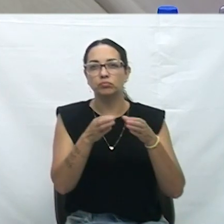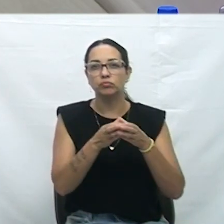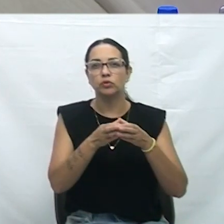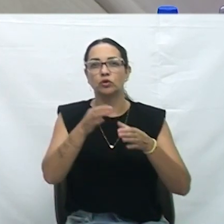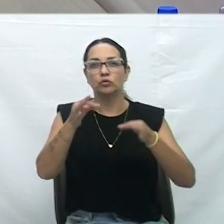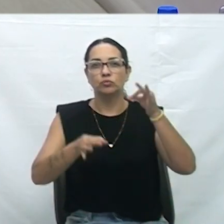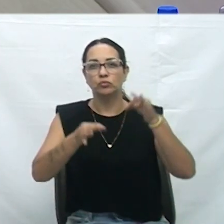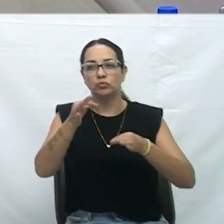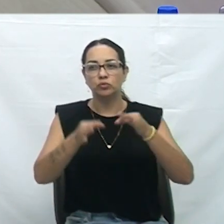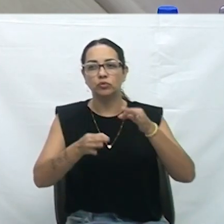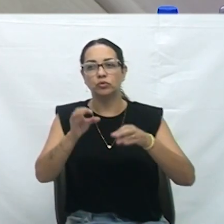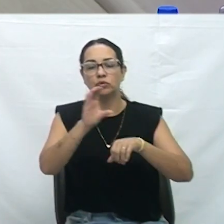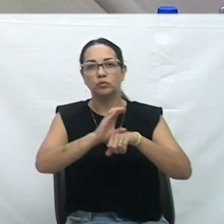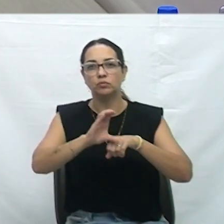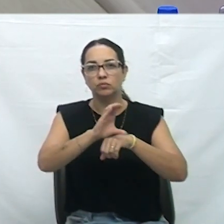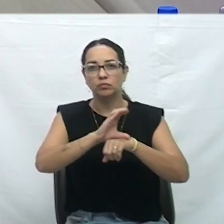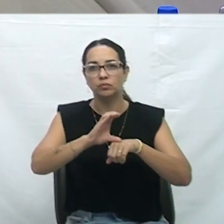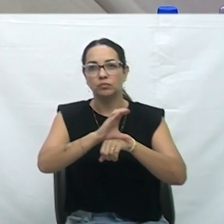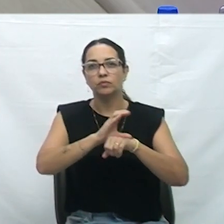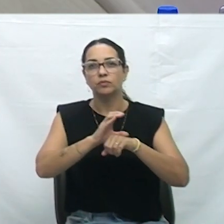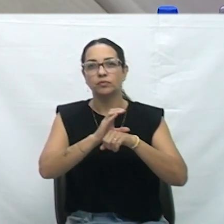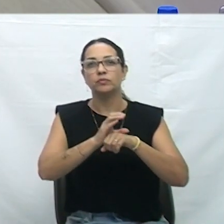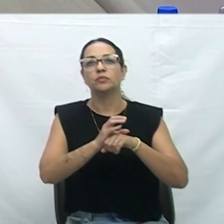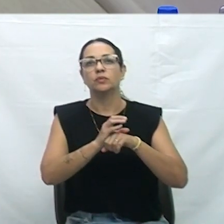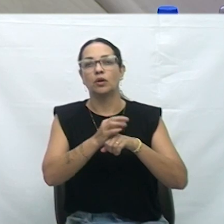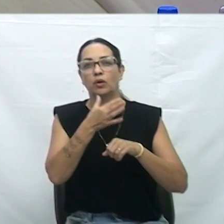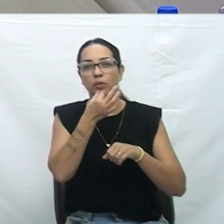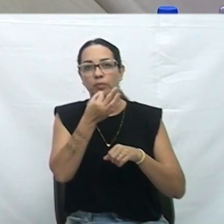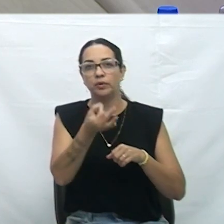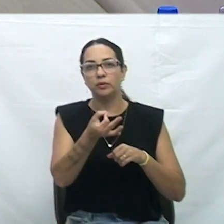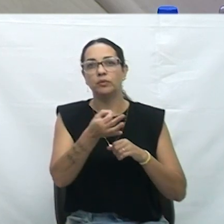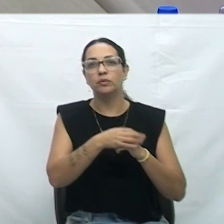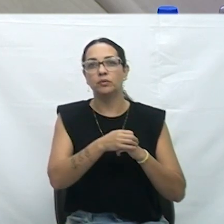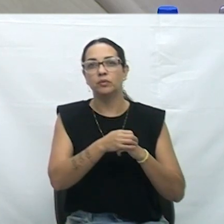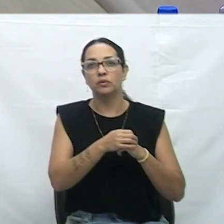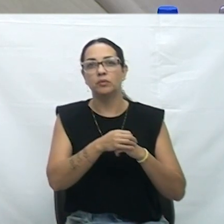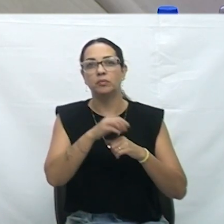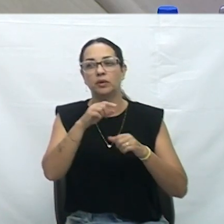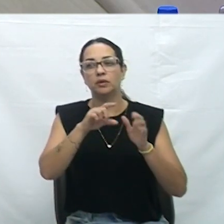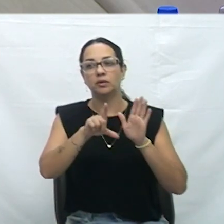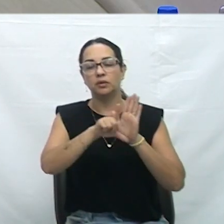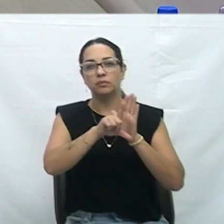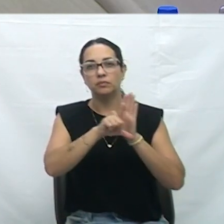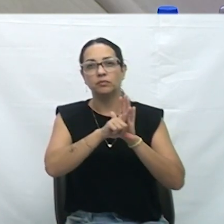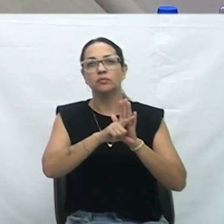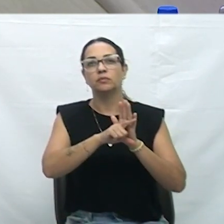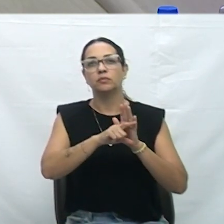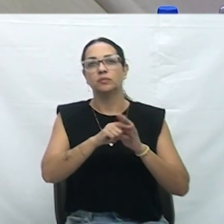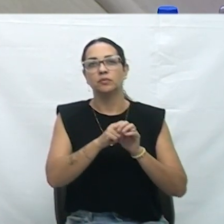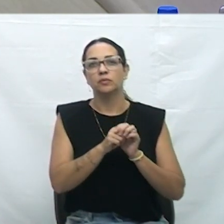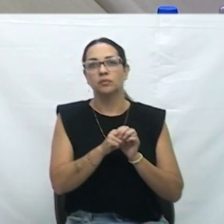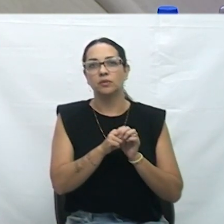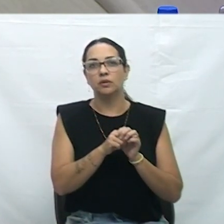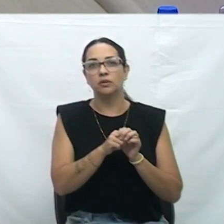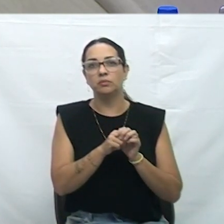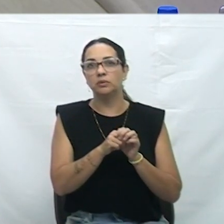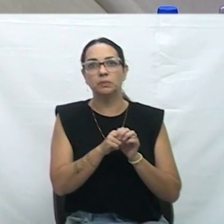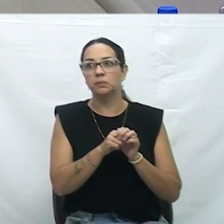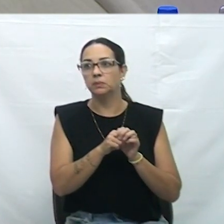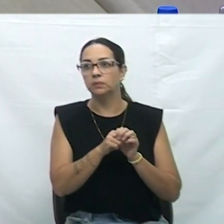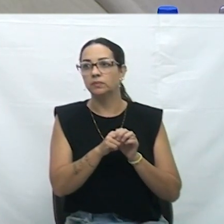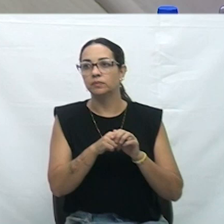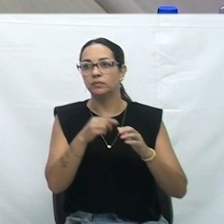opinou pela legalidade e constitucionalidade e encaminhou para as demais comissões. Foram dispensados pareceres às demais